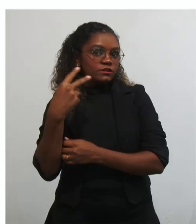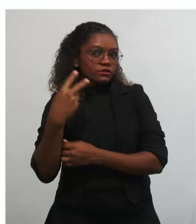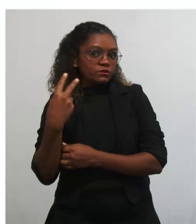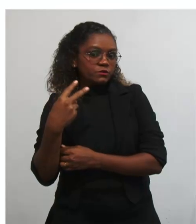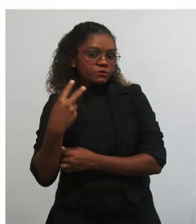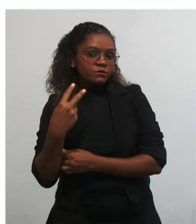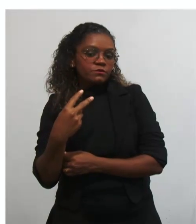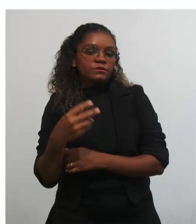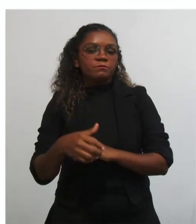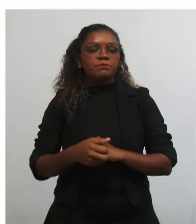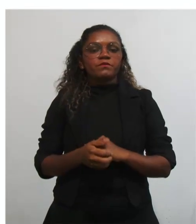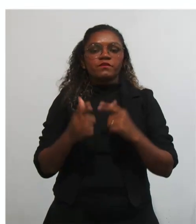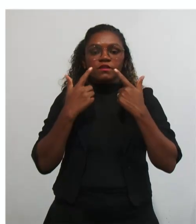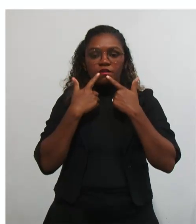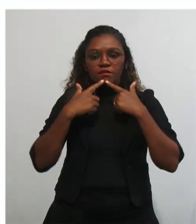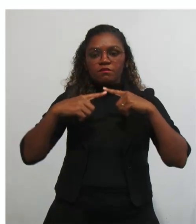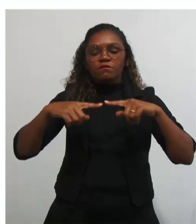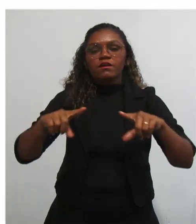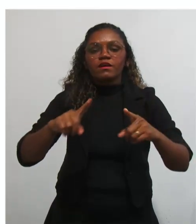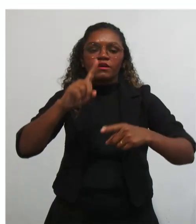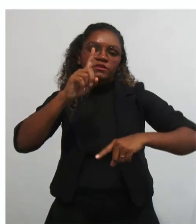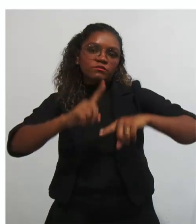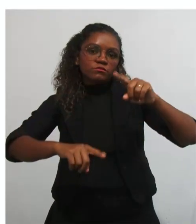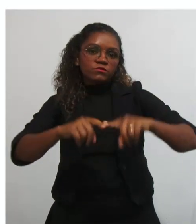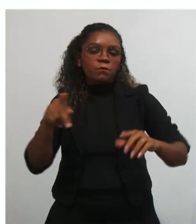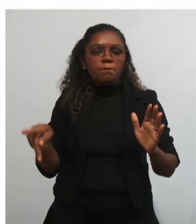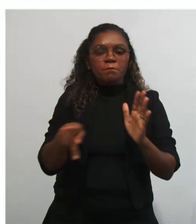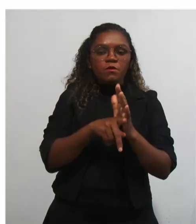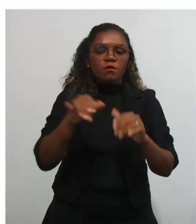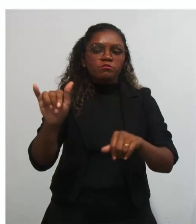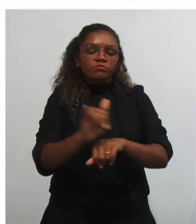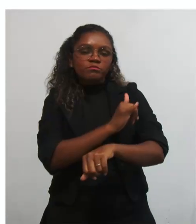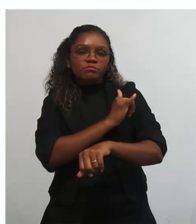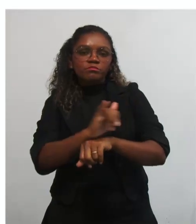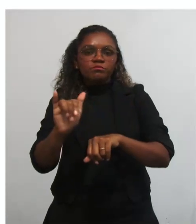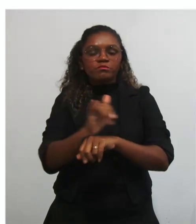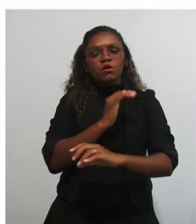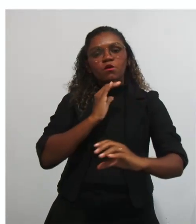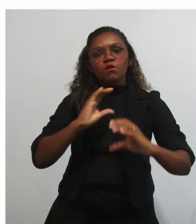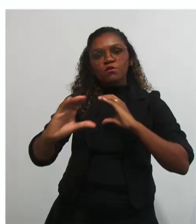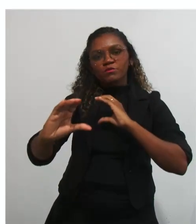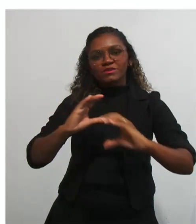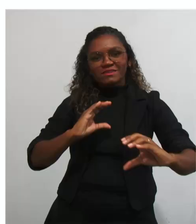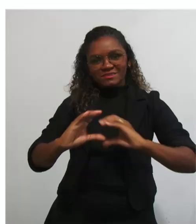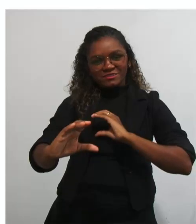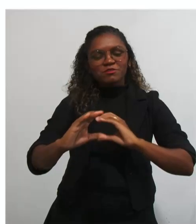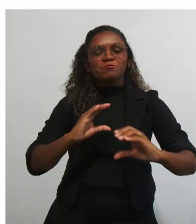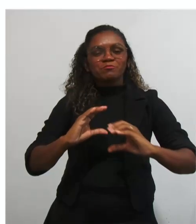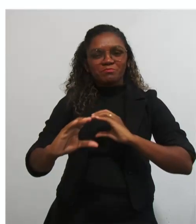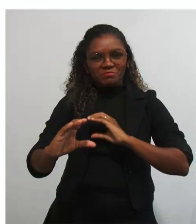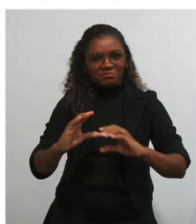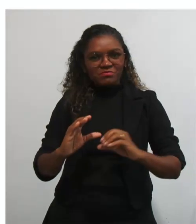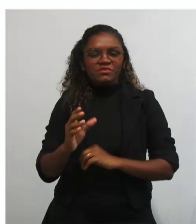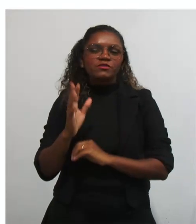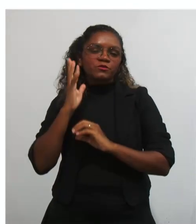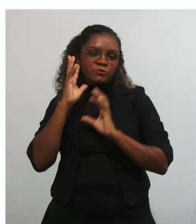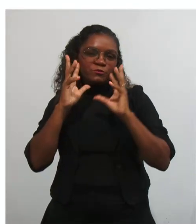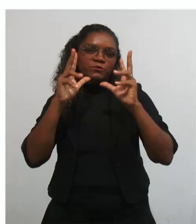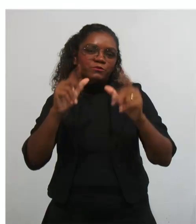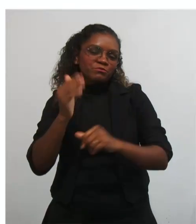que é vista a linguagem como instrumento de comunicação. Essa daqui já é mais conhecida, né? E muito veiculada